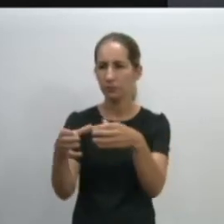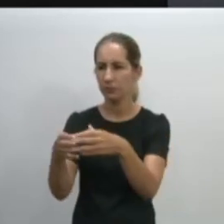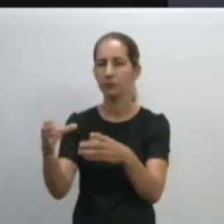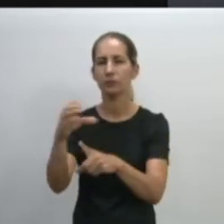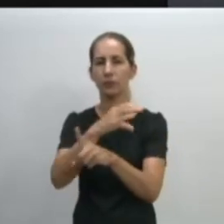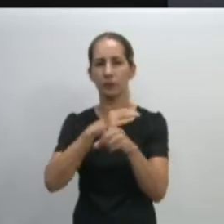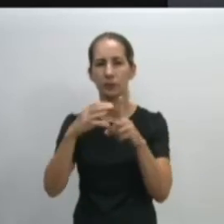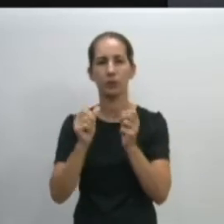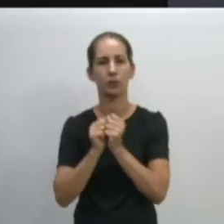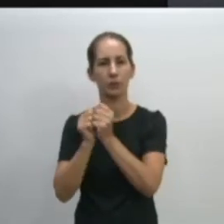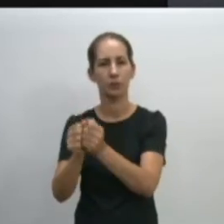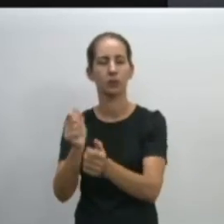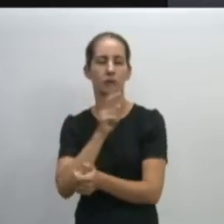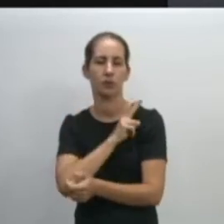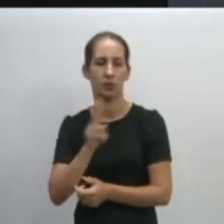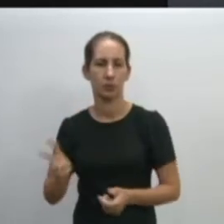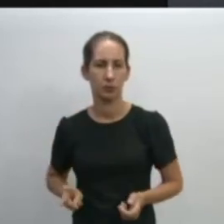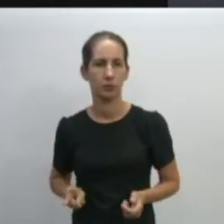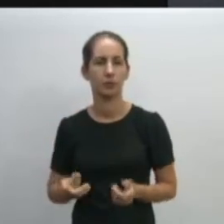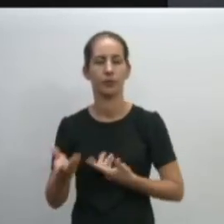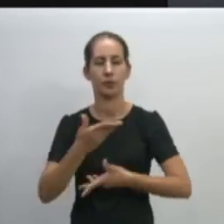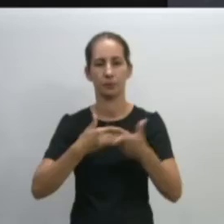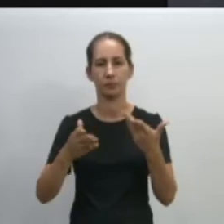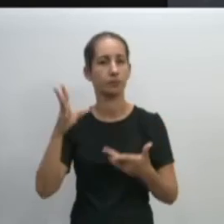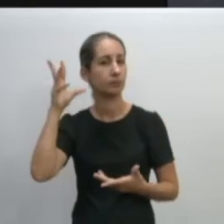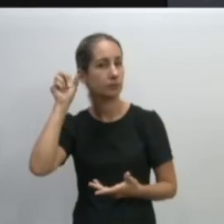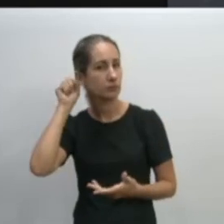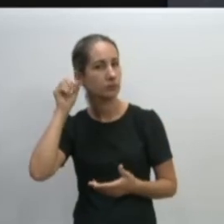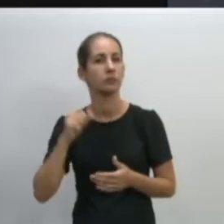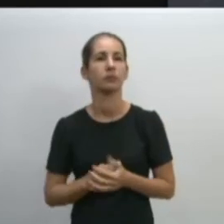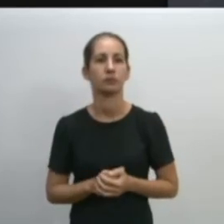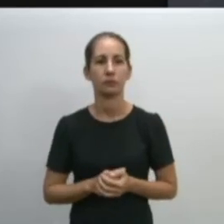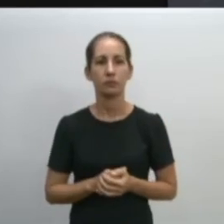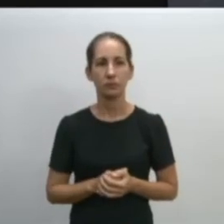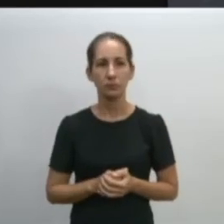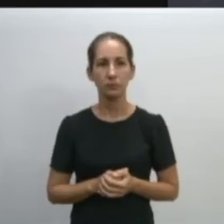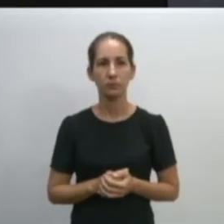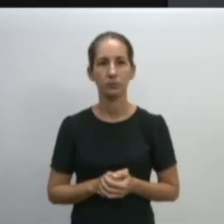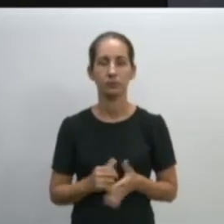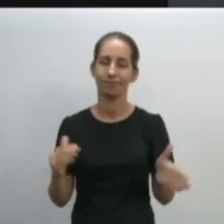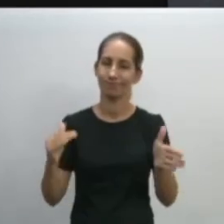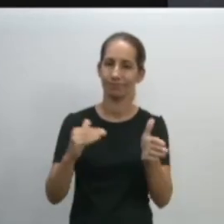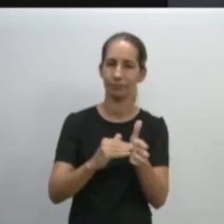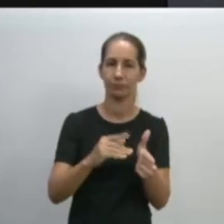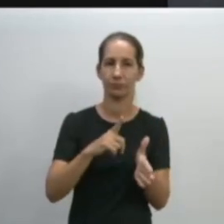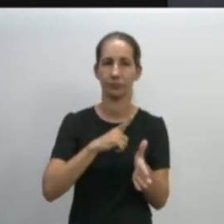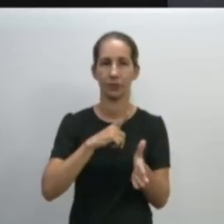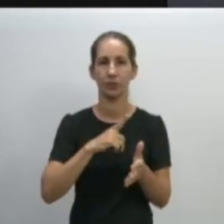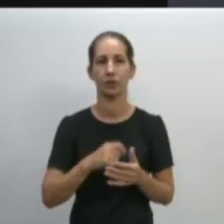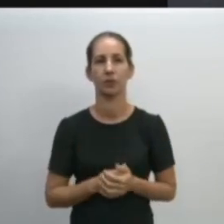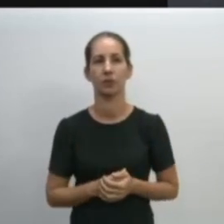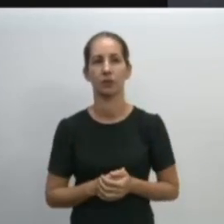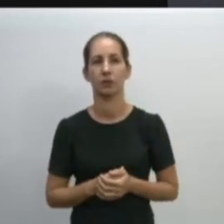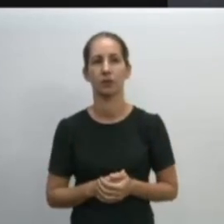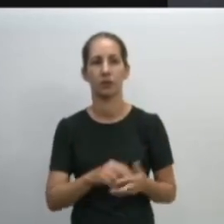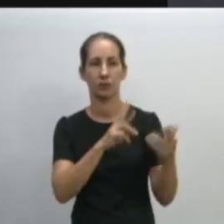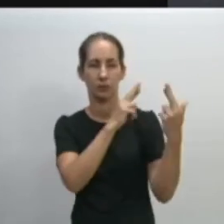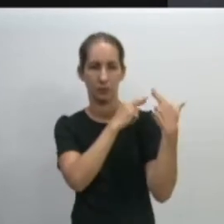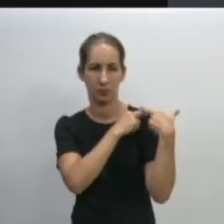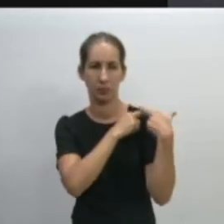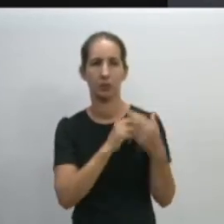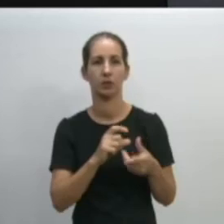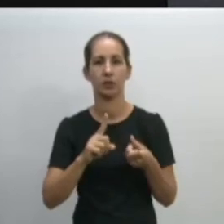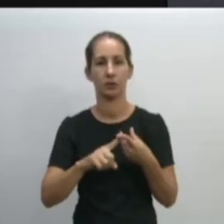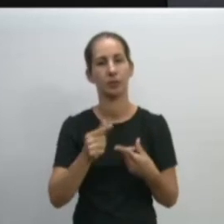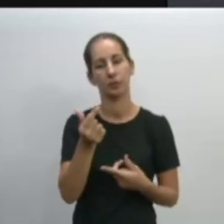comunidades acompanhando o vereador, busca ouvir, tem suas limitações, tanto das suas questões de competência e